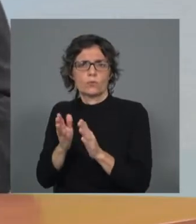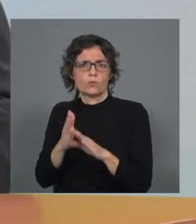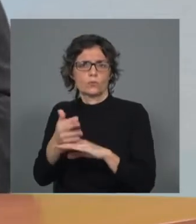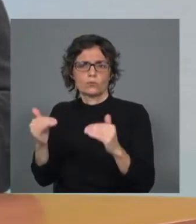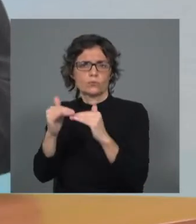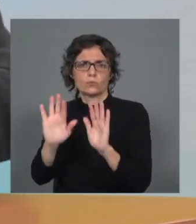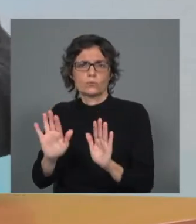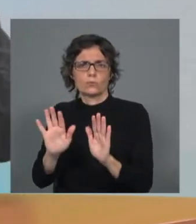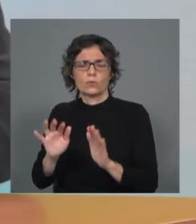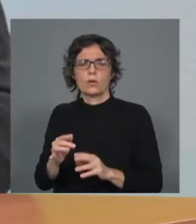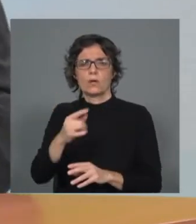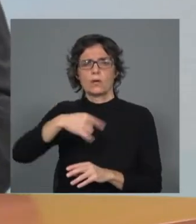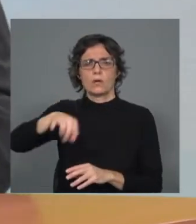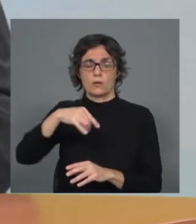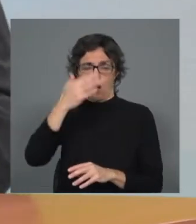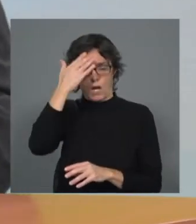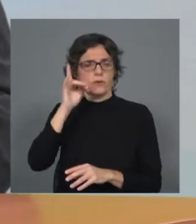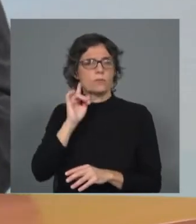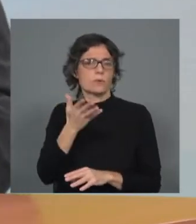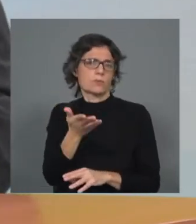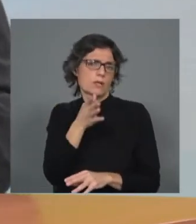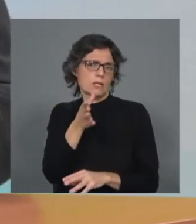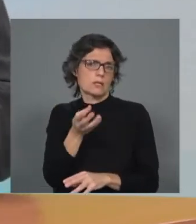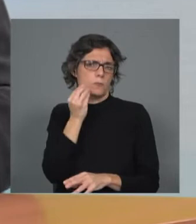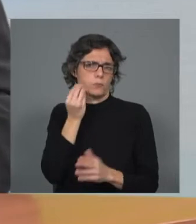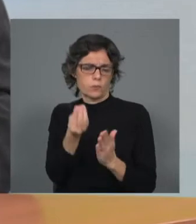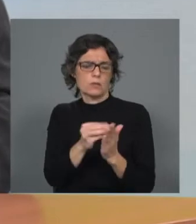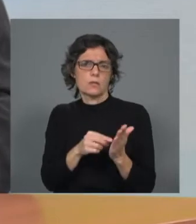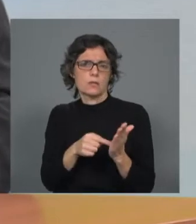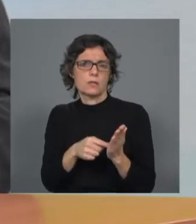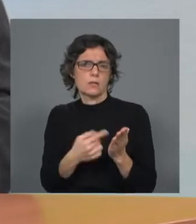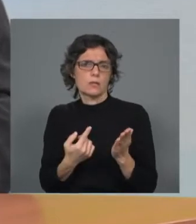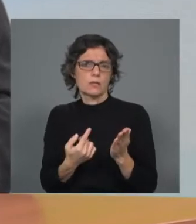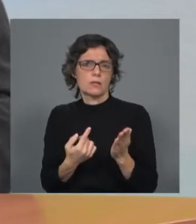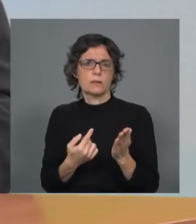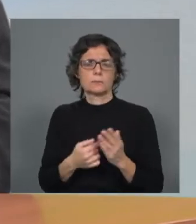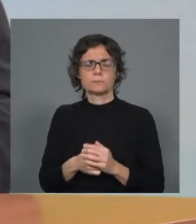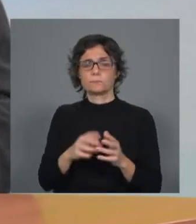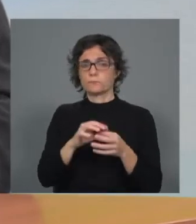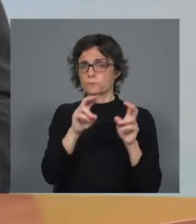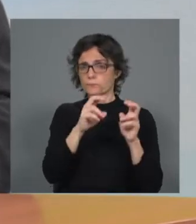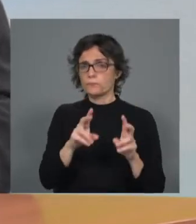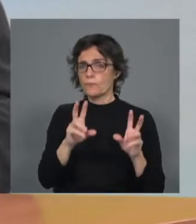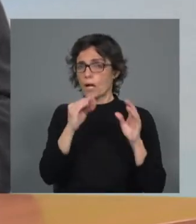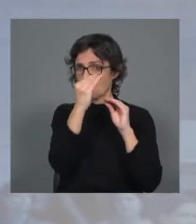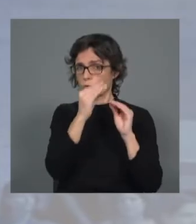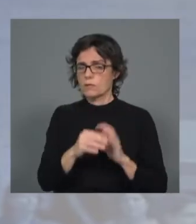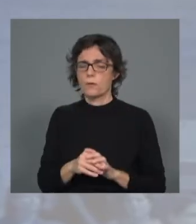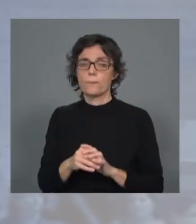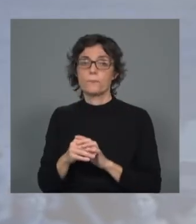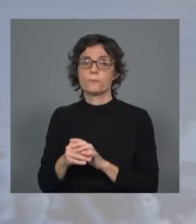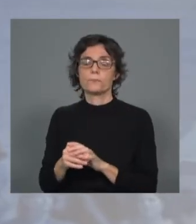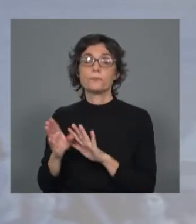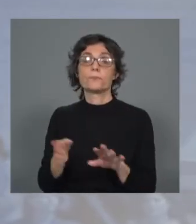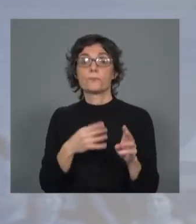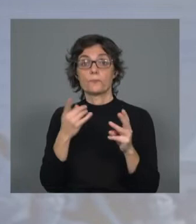que salientamos em relação a esta questão da educação. Também